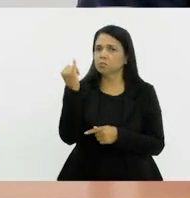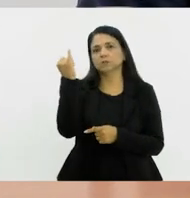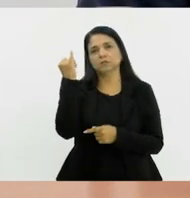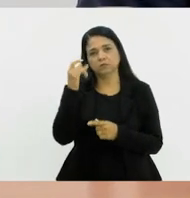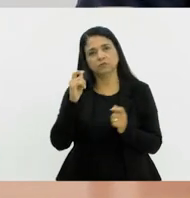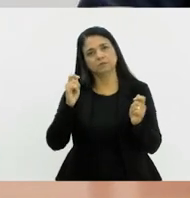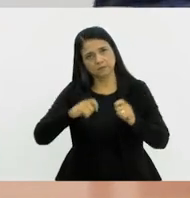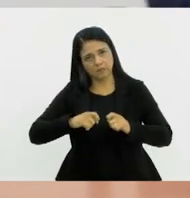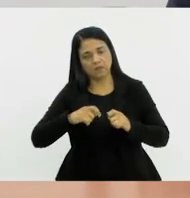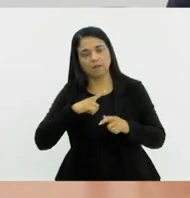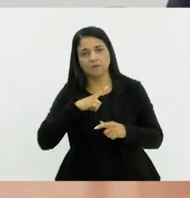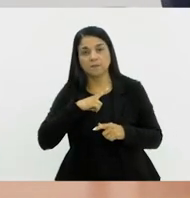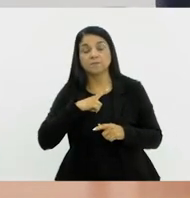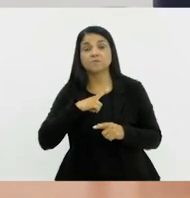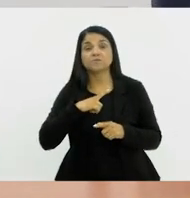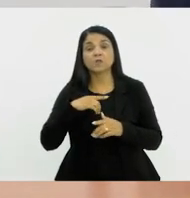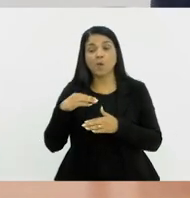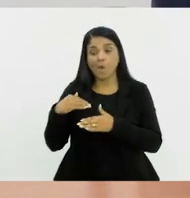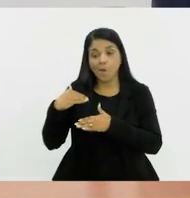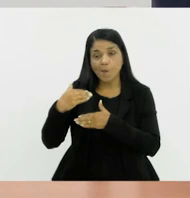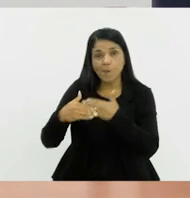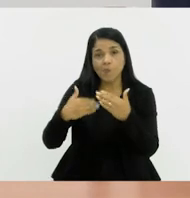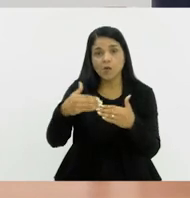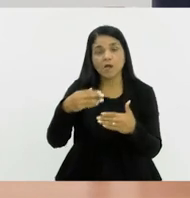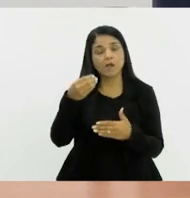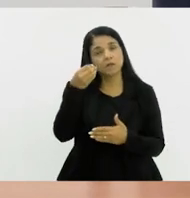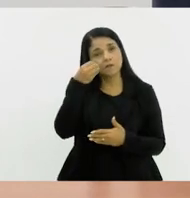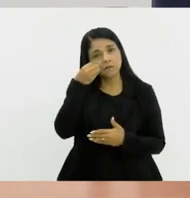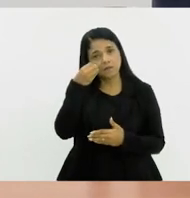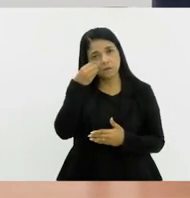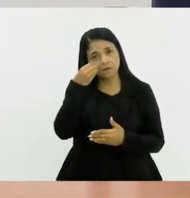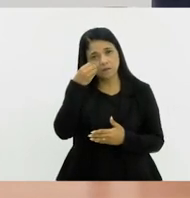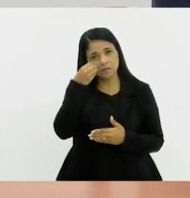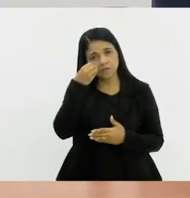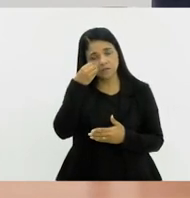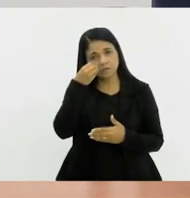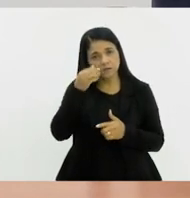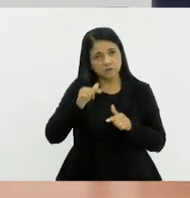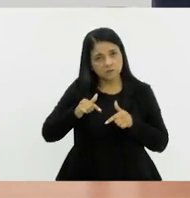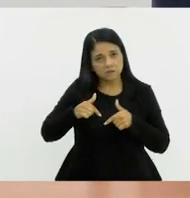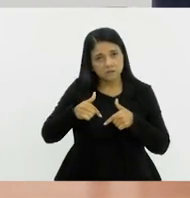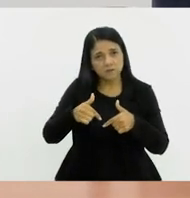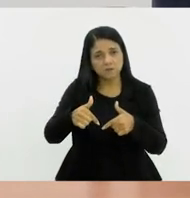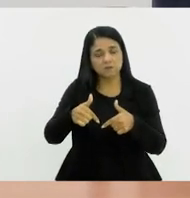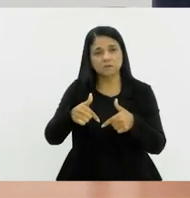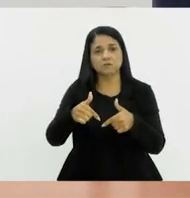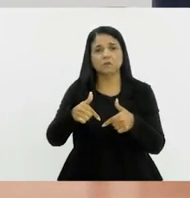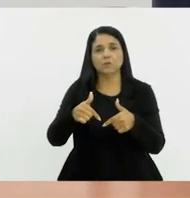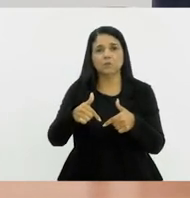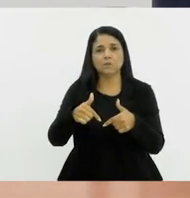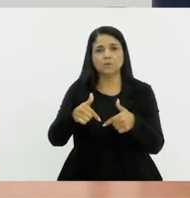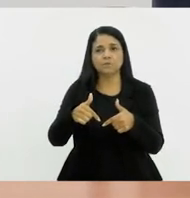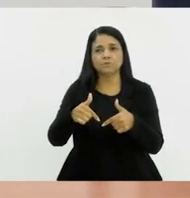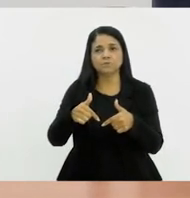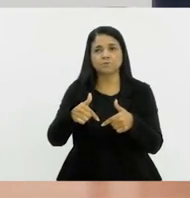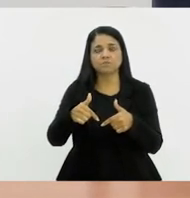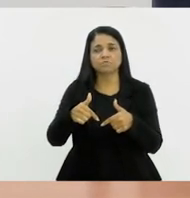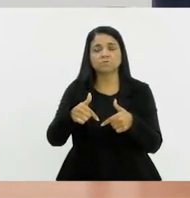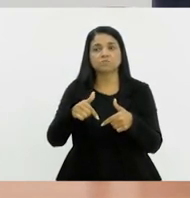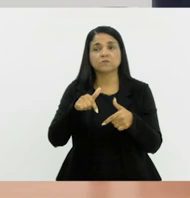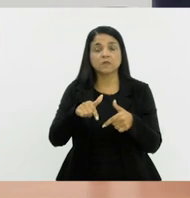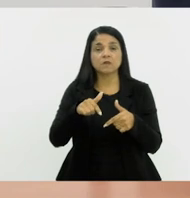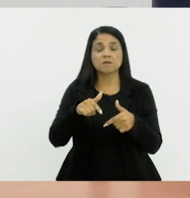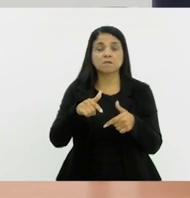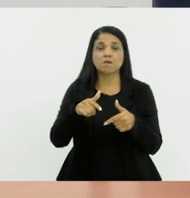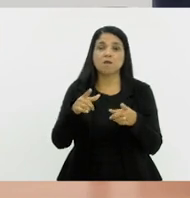No processo, a situação é de uma tentativa de uma execução da condenação que atenda aos comandos que